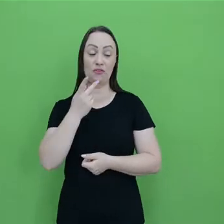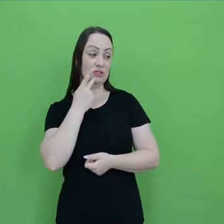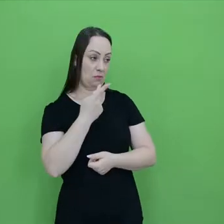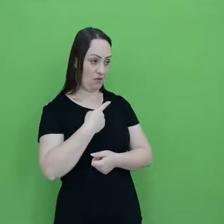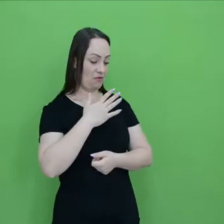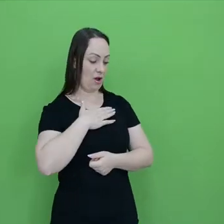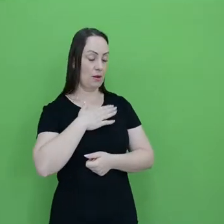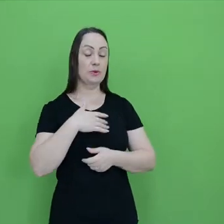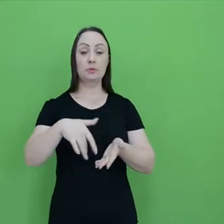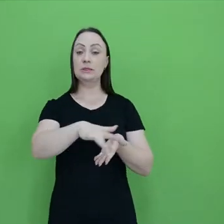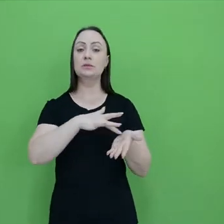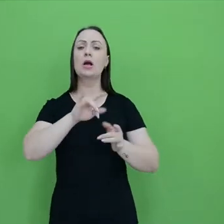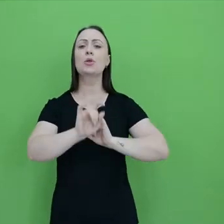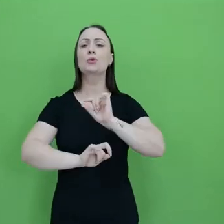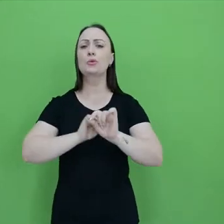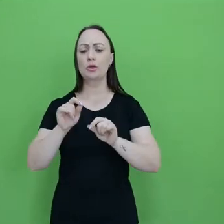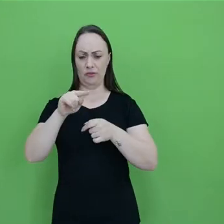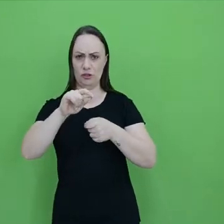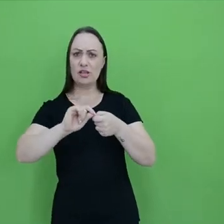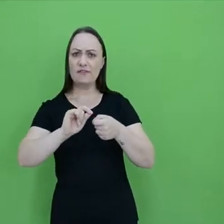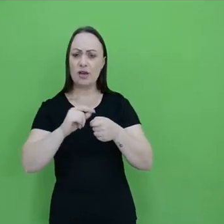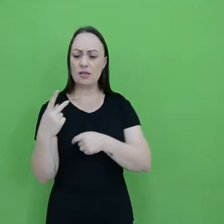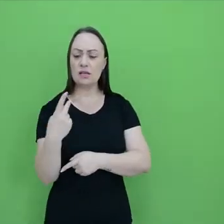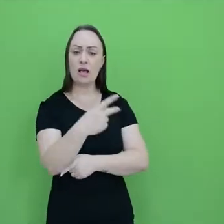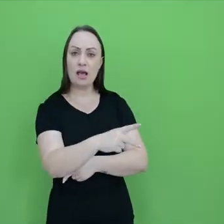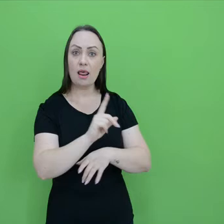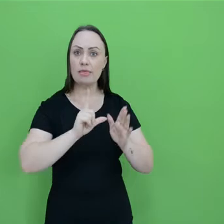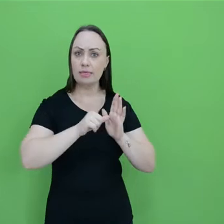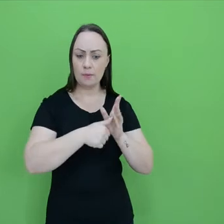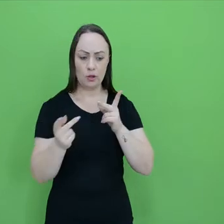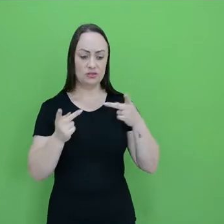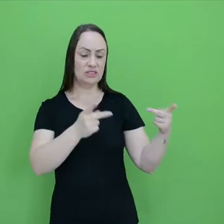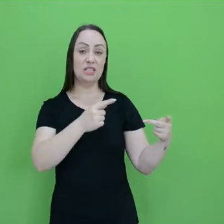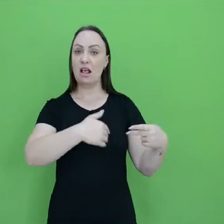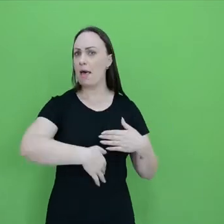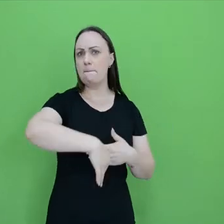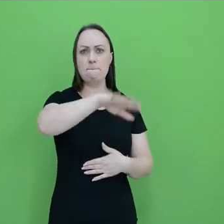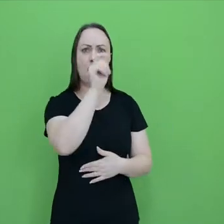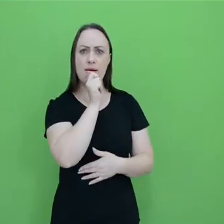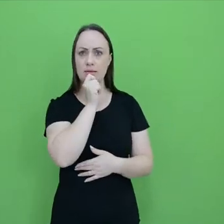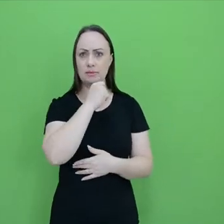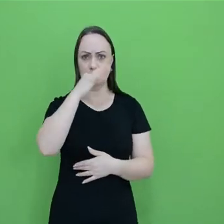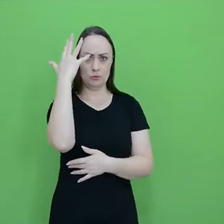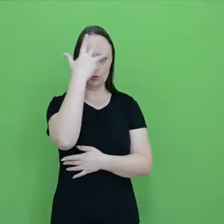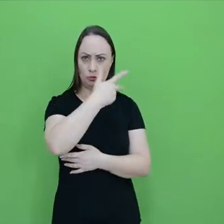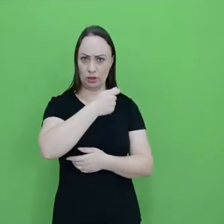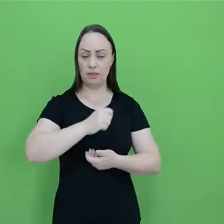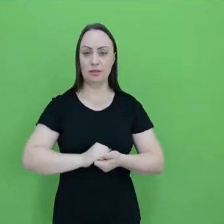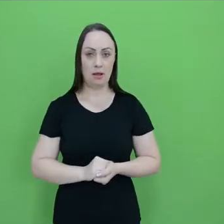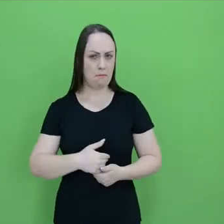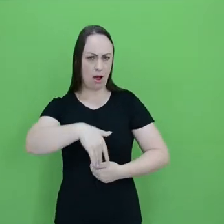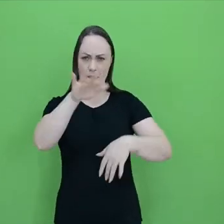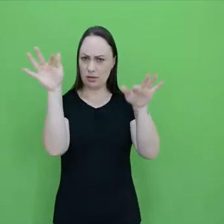Diga-me, cigana, o que fez a ela que depois da sua visita parece estar ainda mais